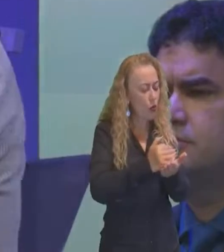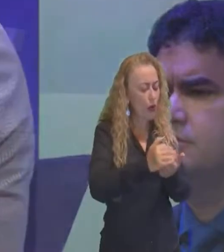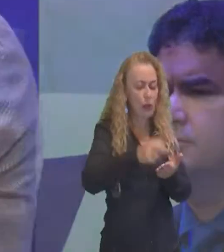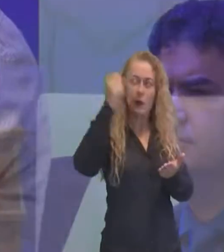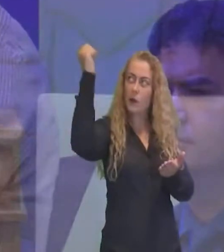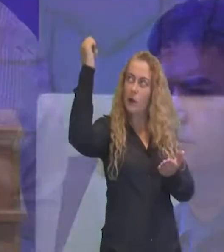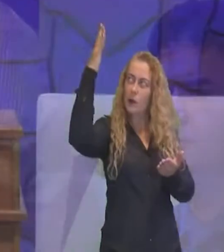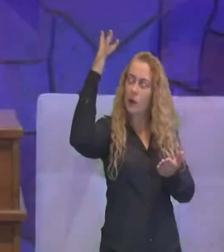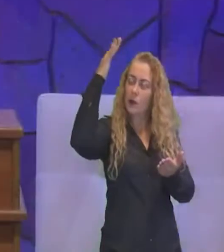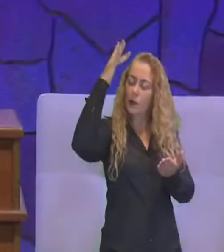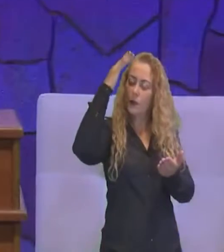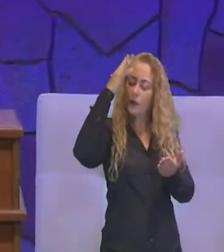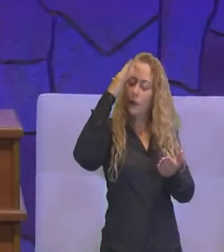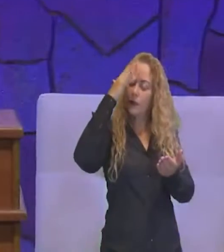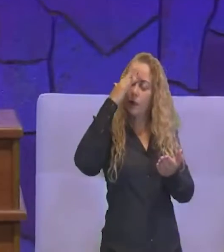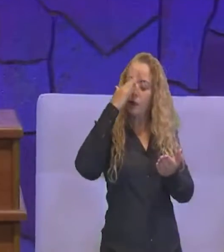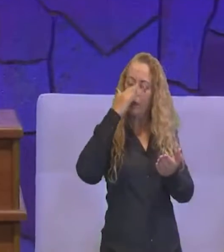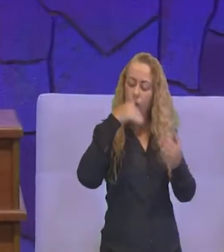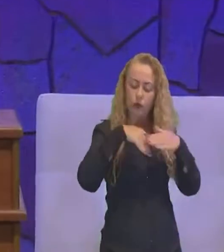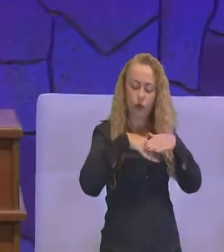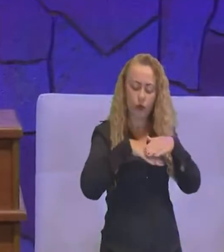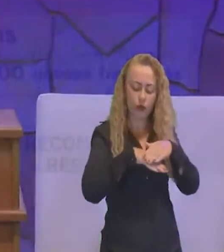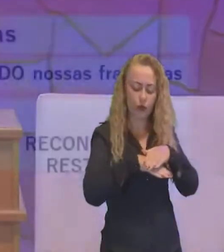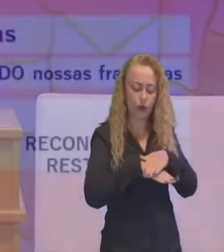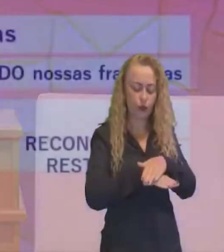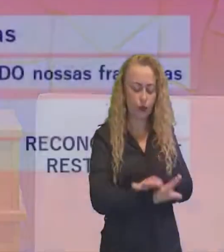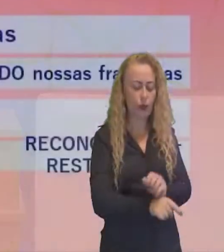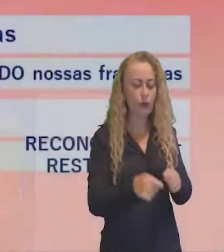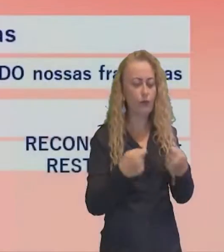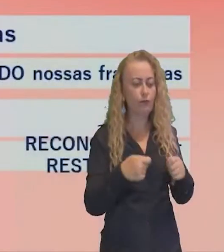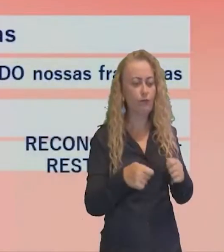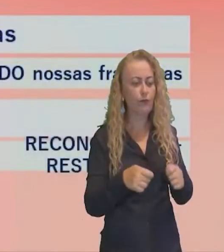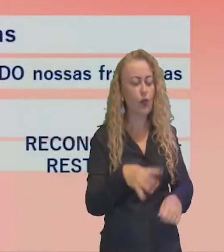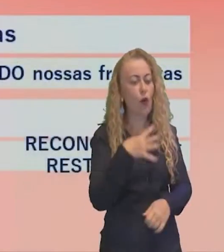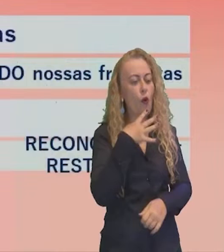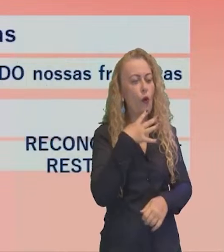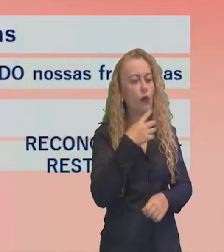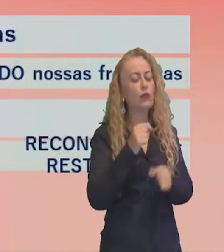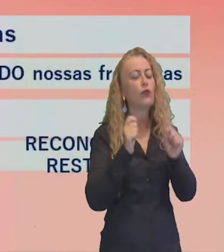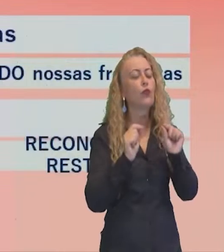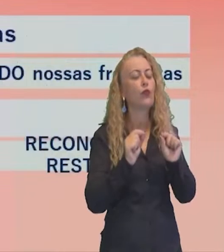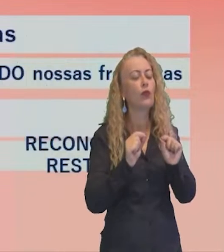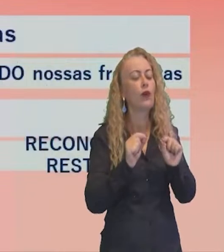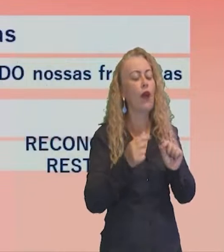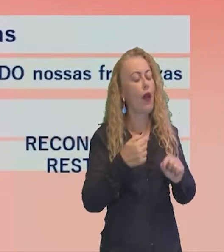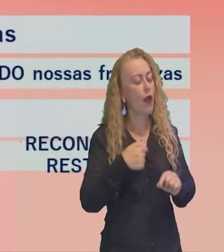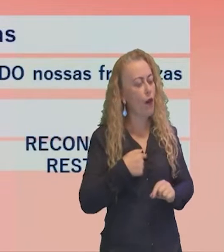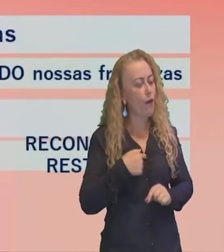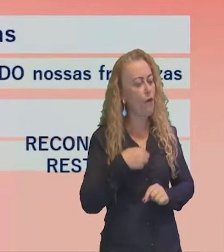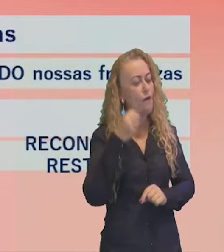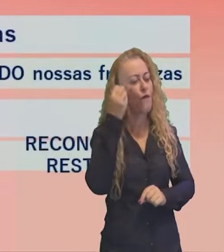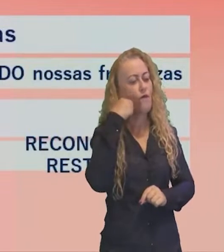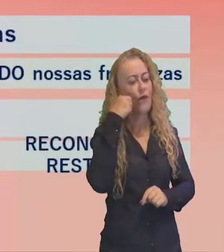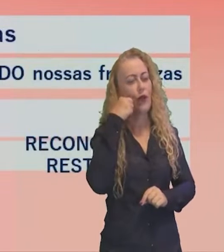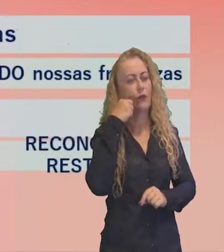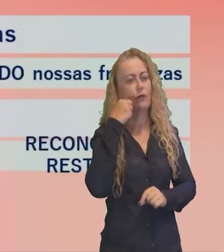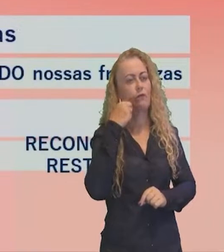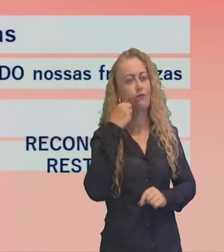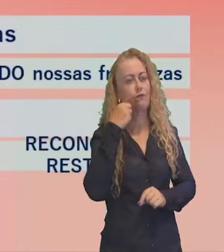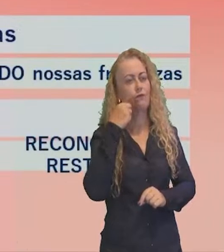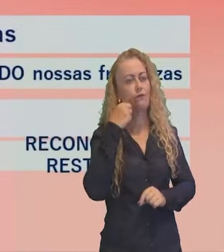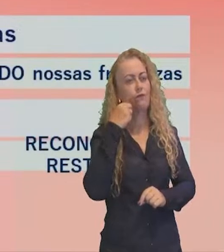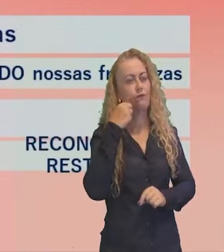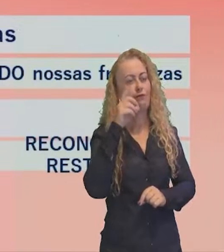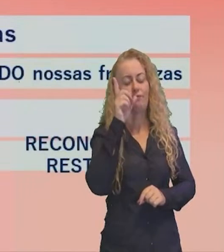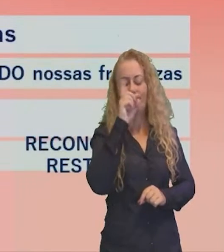a humildade necessária para reconhecer as nossas falhas. Boa parte